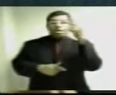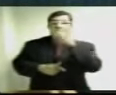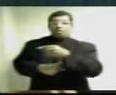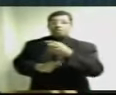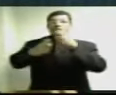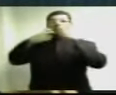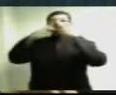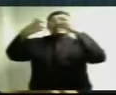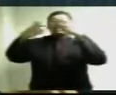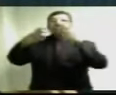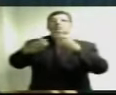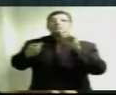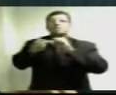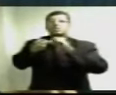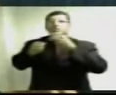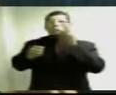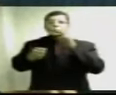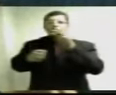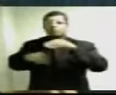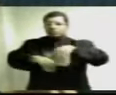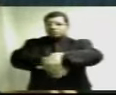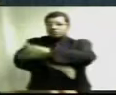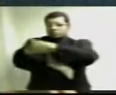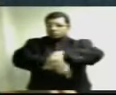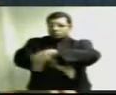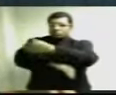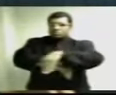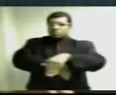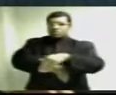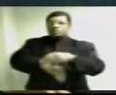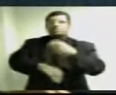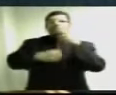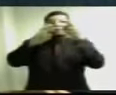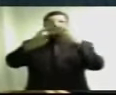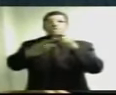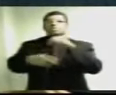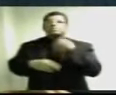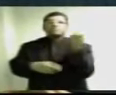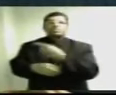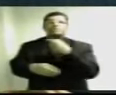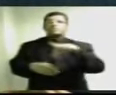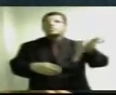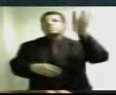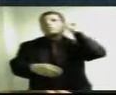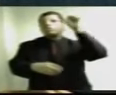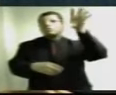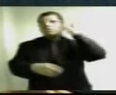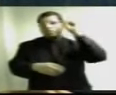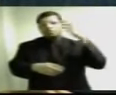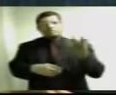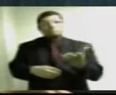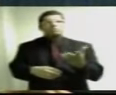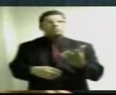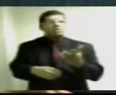Esses gritos que estão sendo dados nas ruas são gritos para os nossos ouvidos.